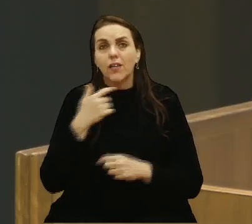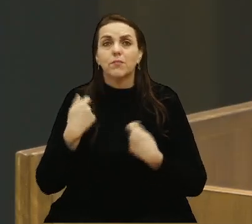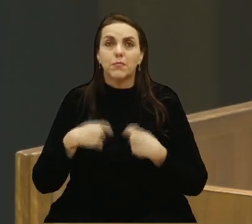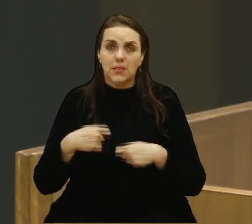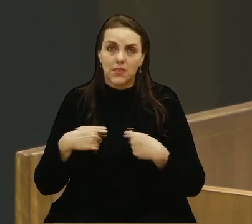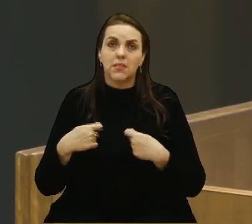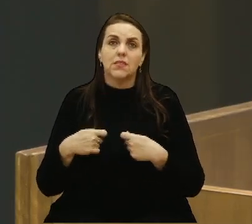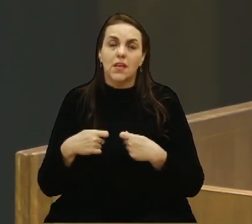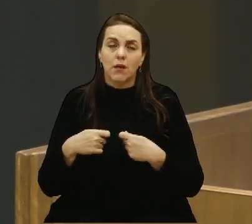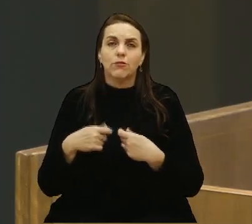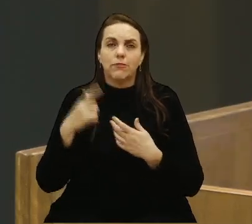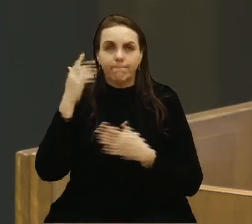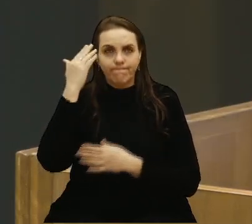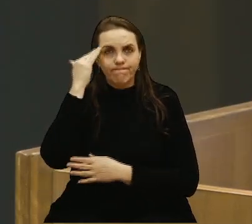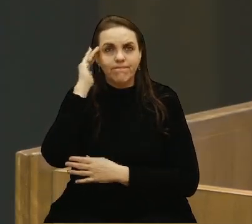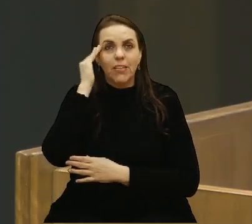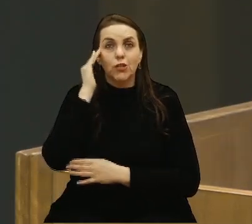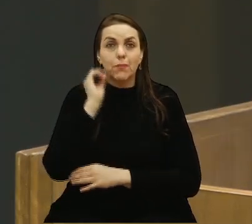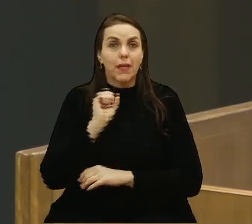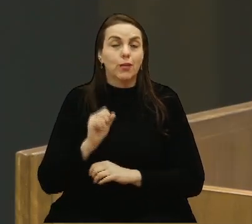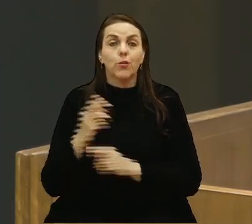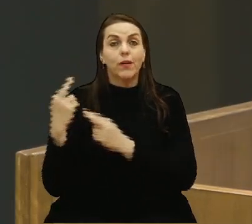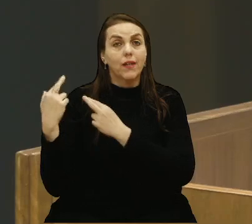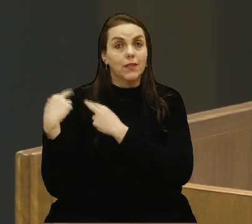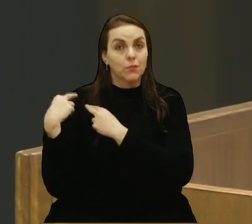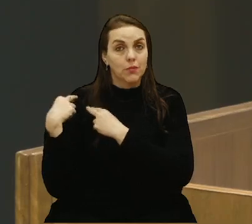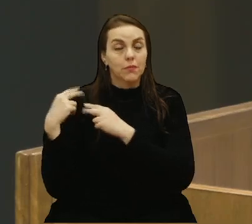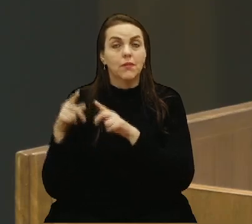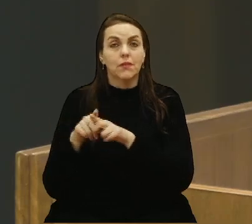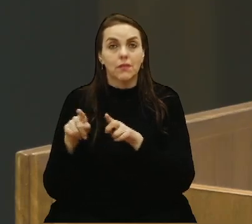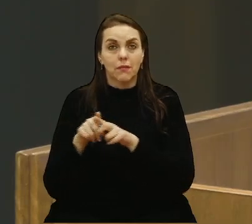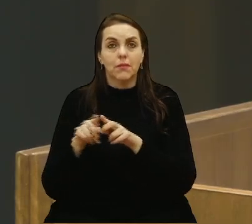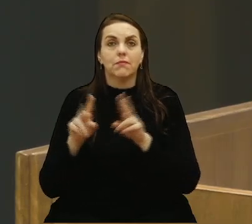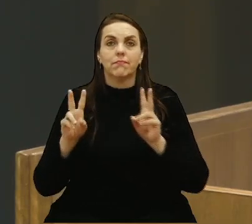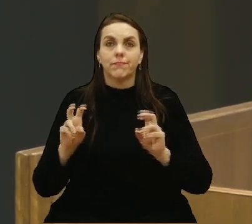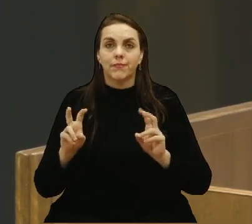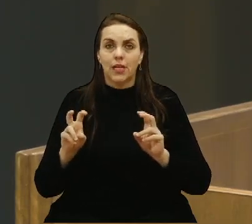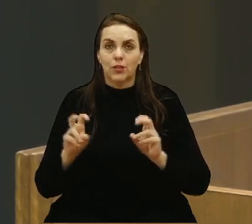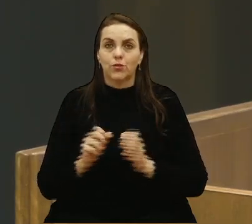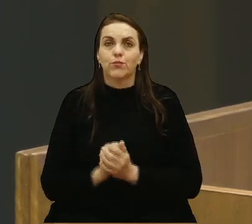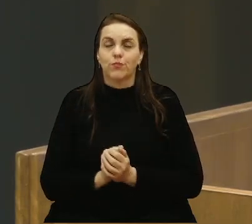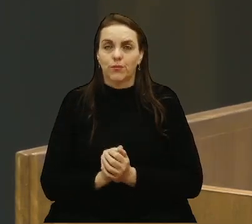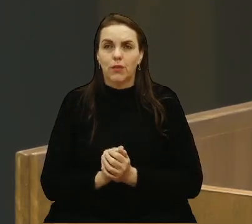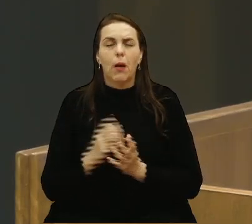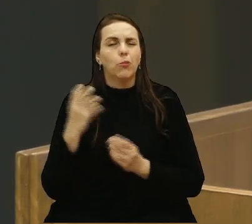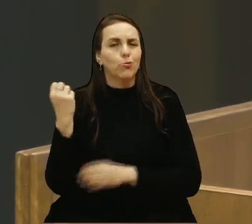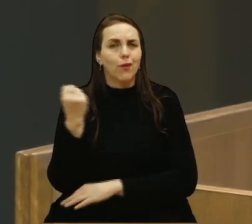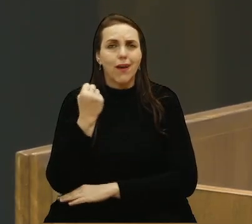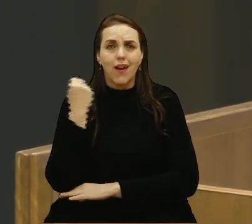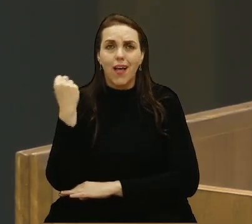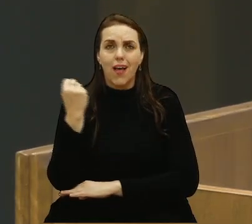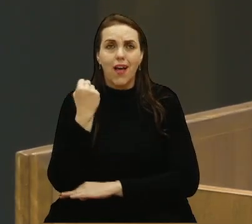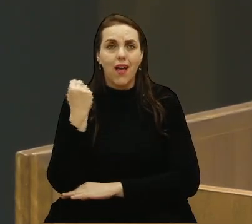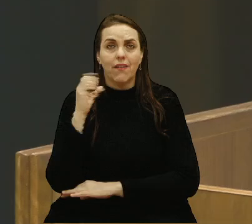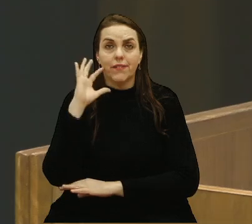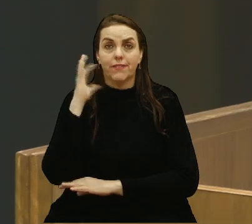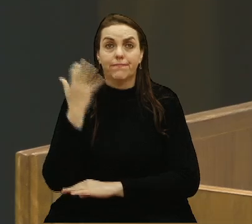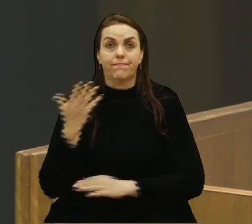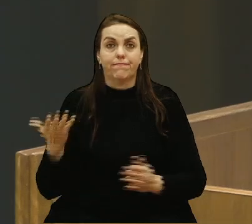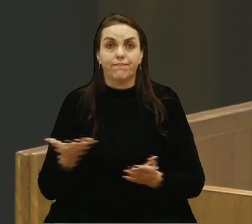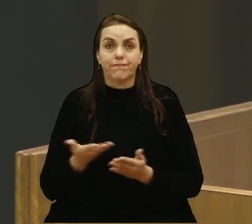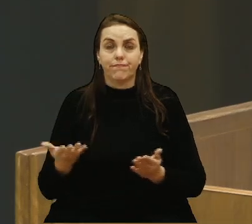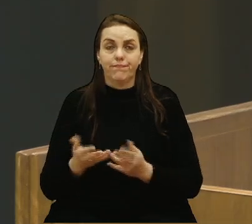ter sobriedade e responsabilidade para tratar desse assunto. É muito grave o que acontece hoje no tema